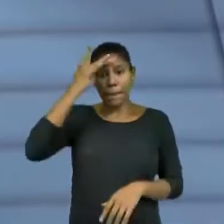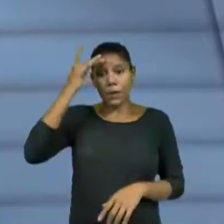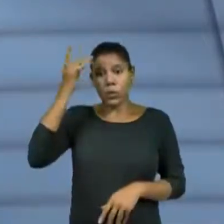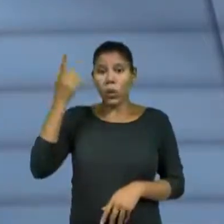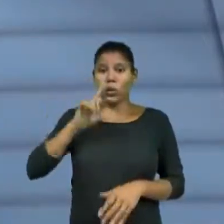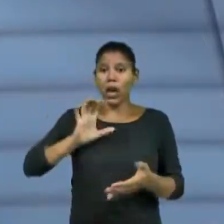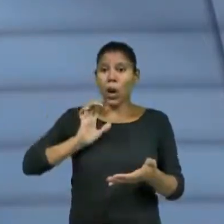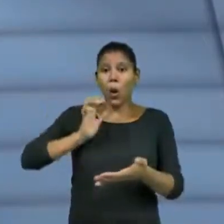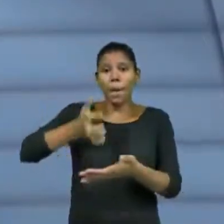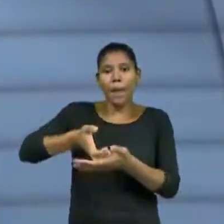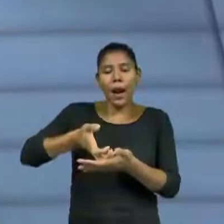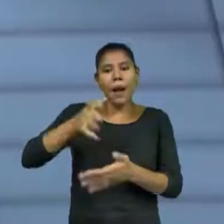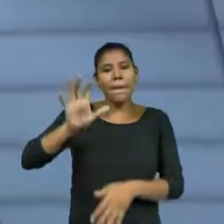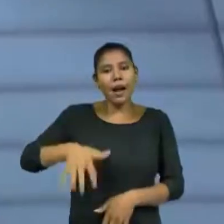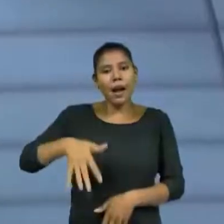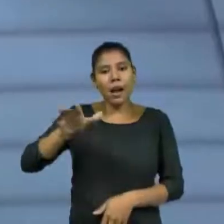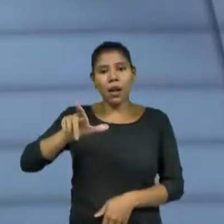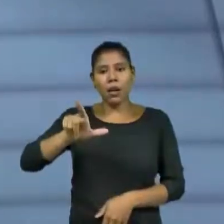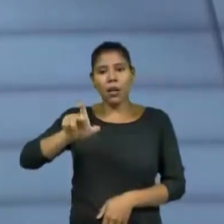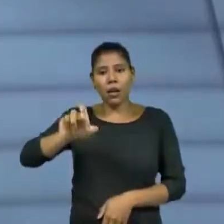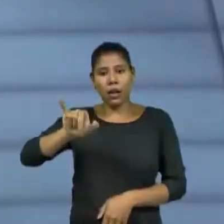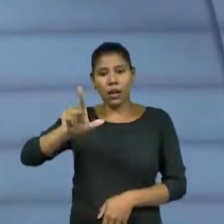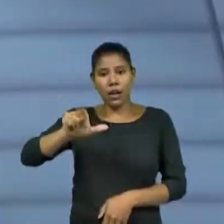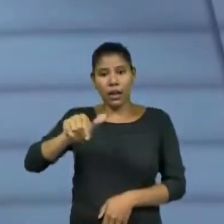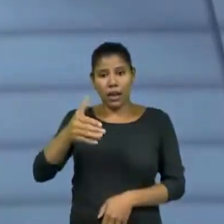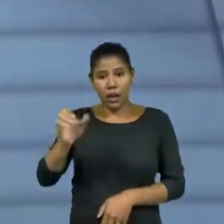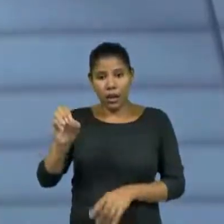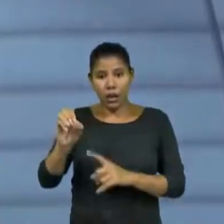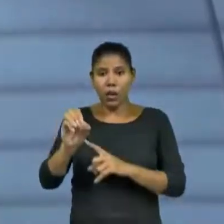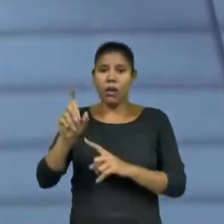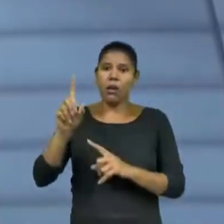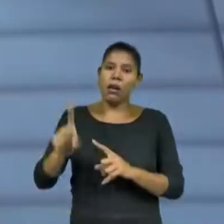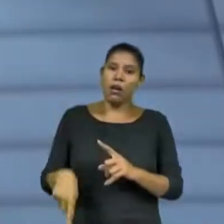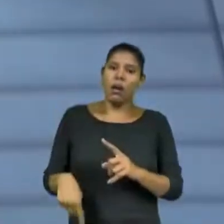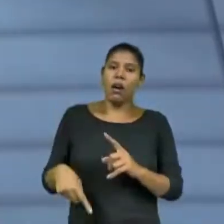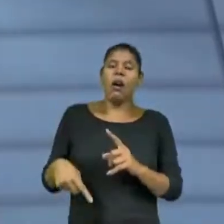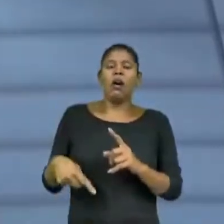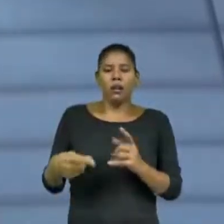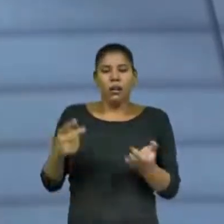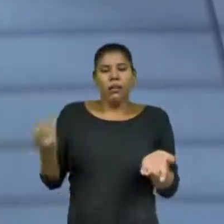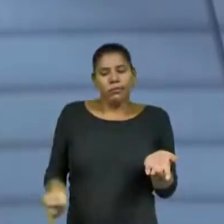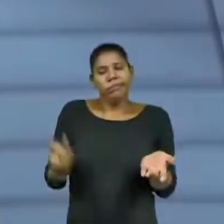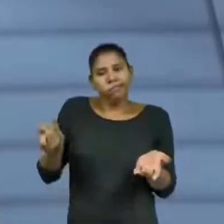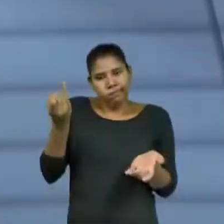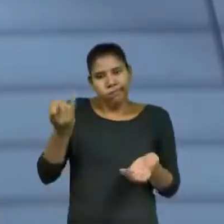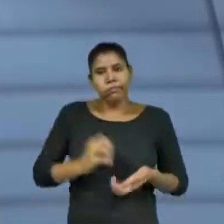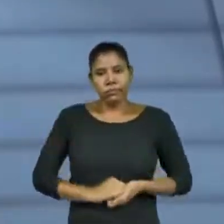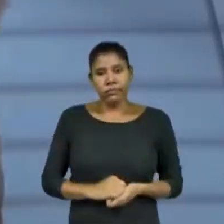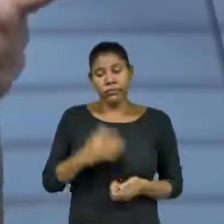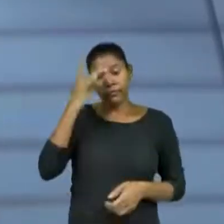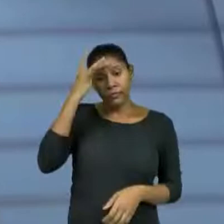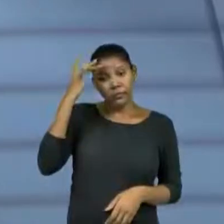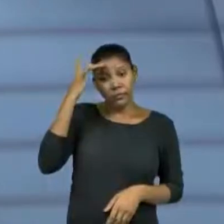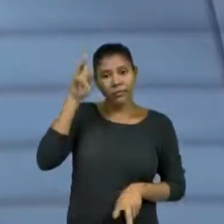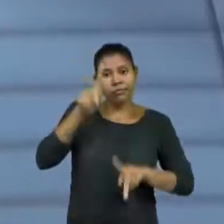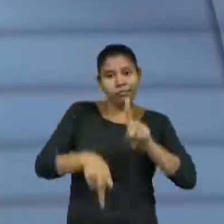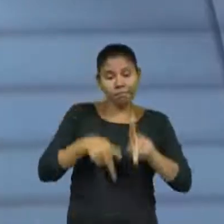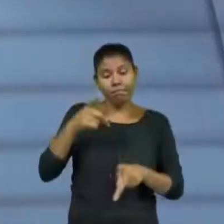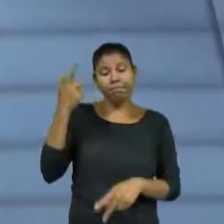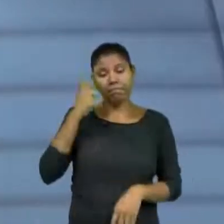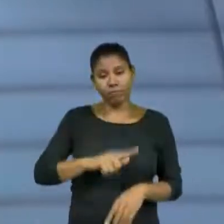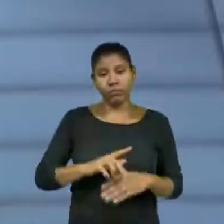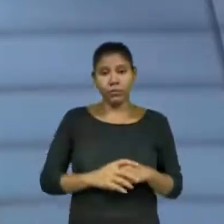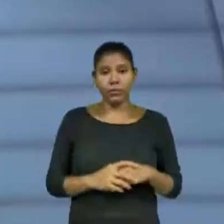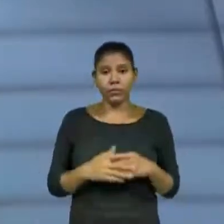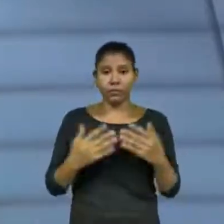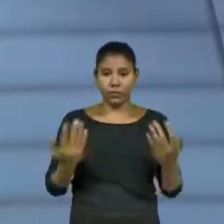você der, num leilão competitivo, isso é diluído no preço. No preço. O consumidor... E o povo ganha. E o povo ganha. Então, nós